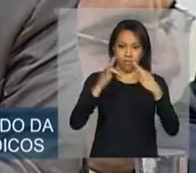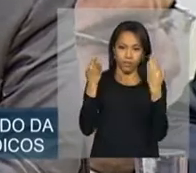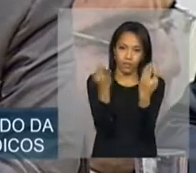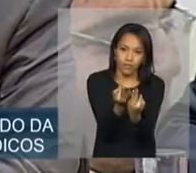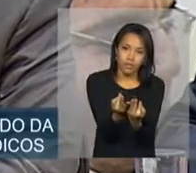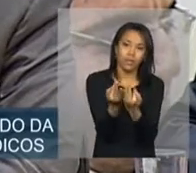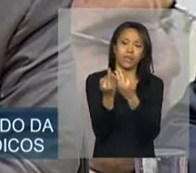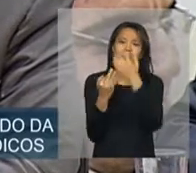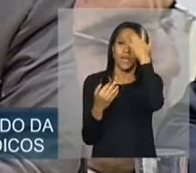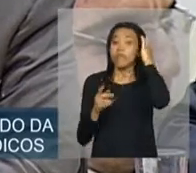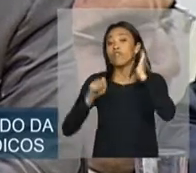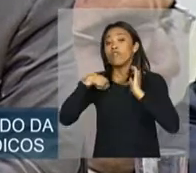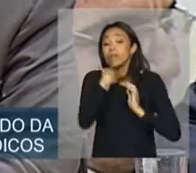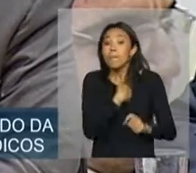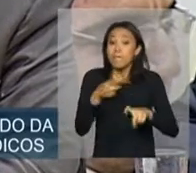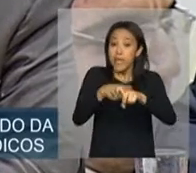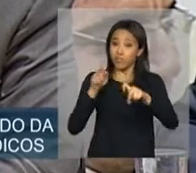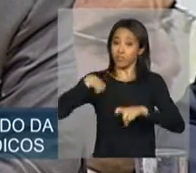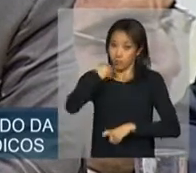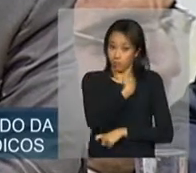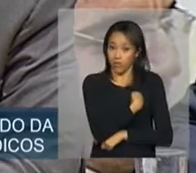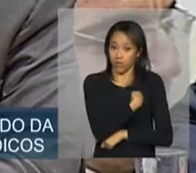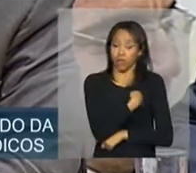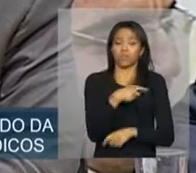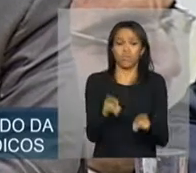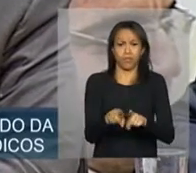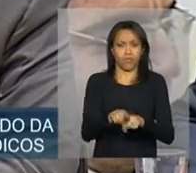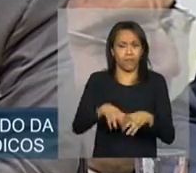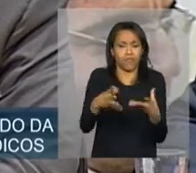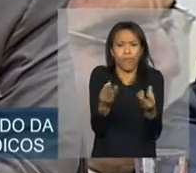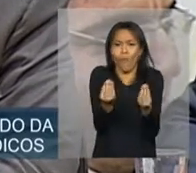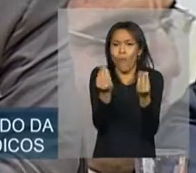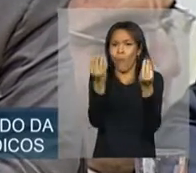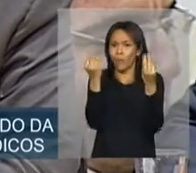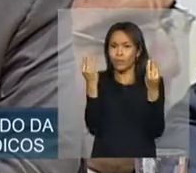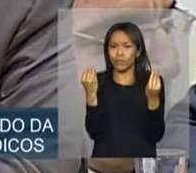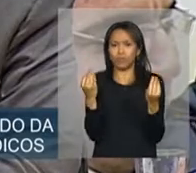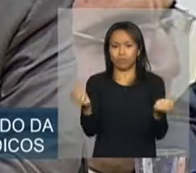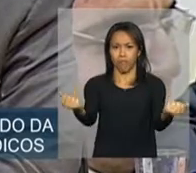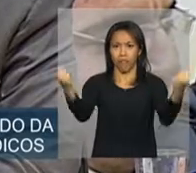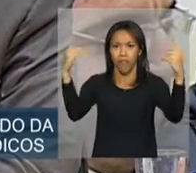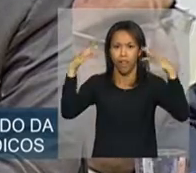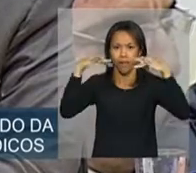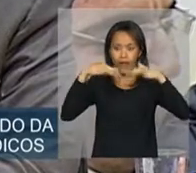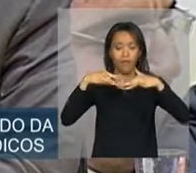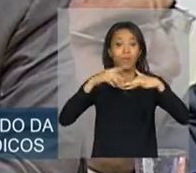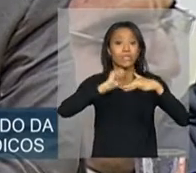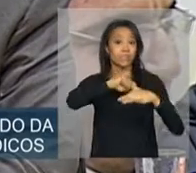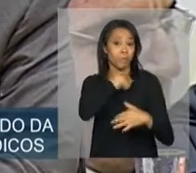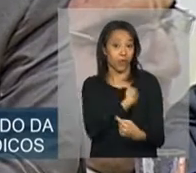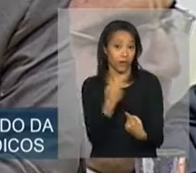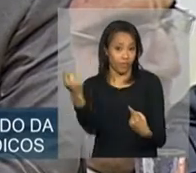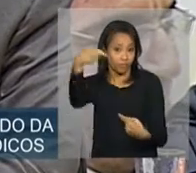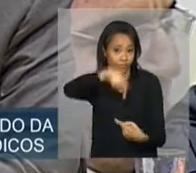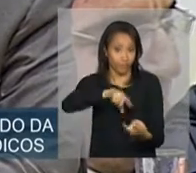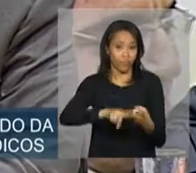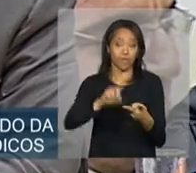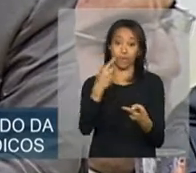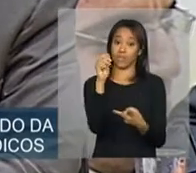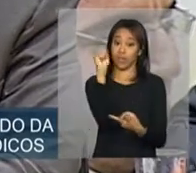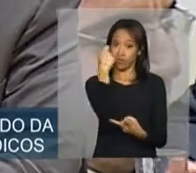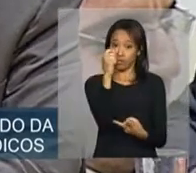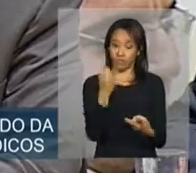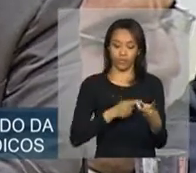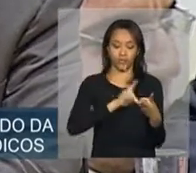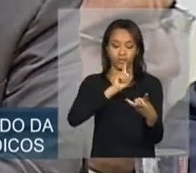médicos espanhóis que vem foi o do o país que mais atraiu nessa lista primeiro lugar a Espanha segundo lugar Argentina